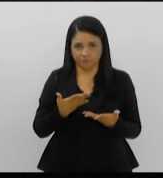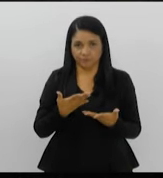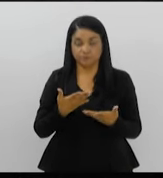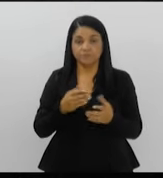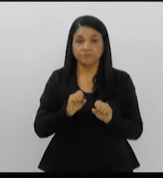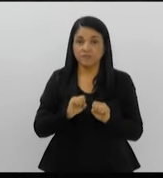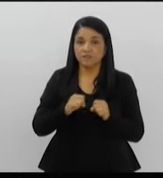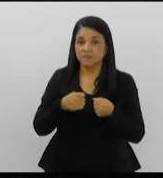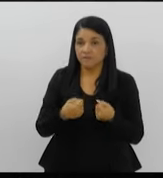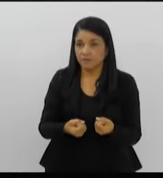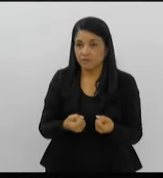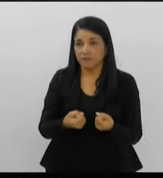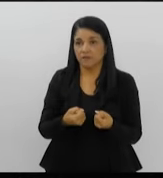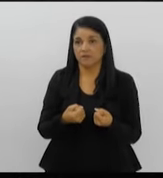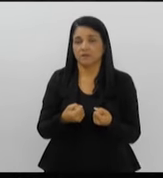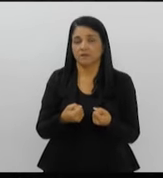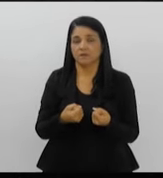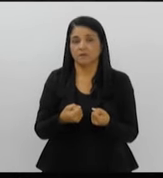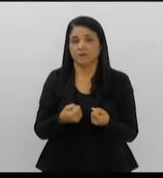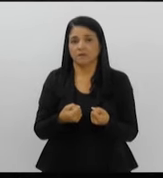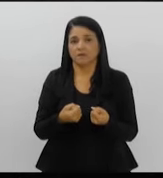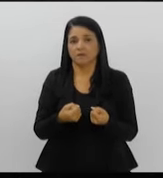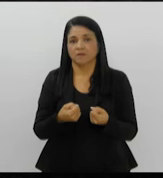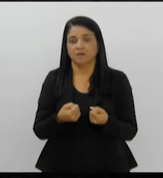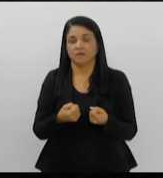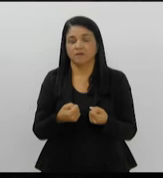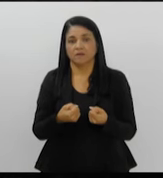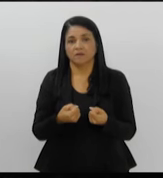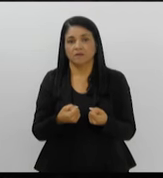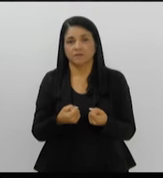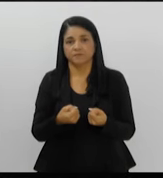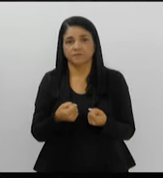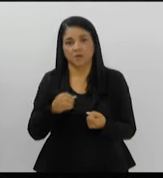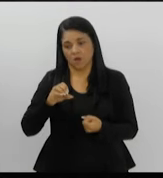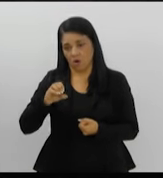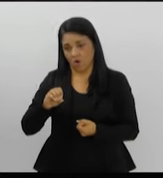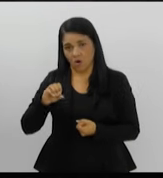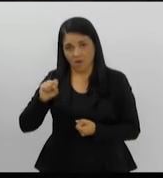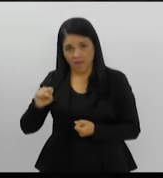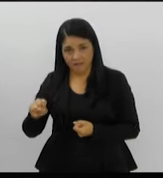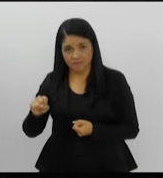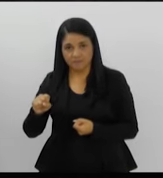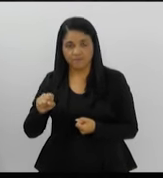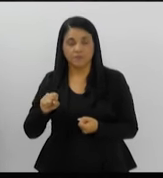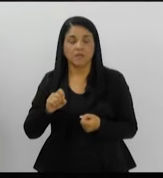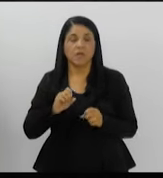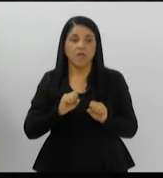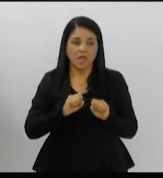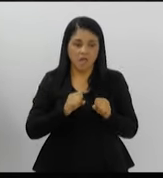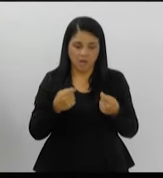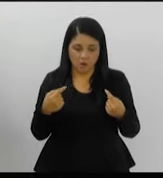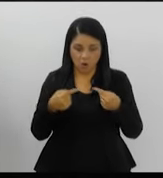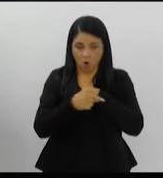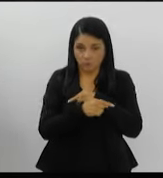Defender contrária, posição contrária às OS é defender a saúde pública. E nesse